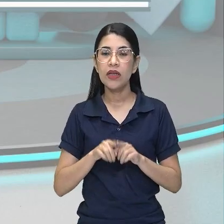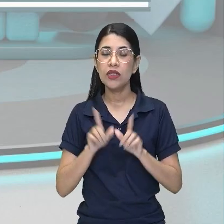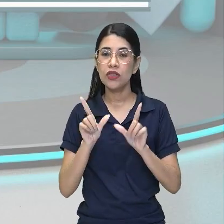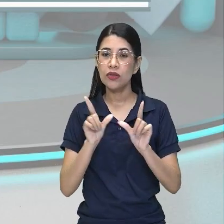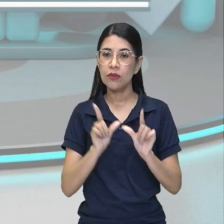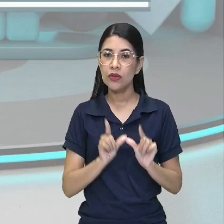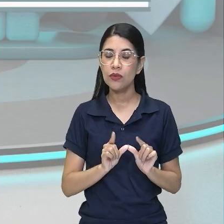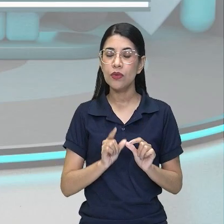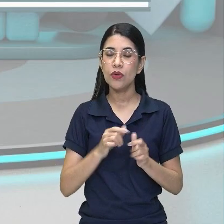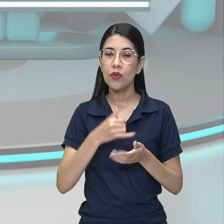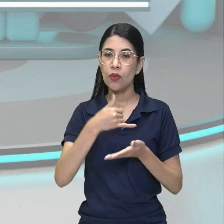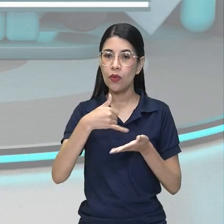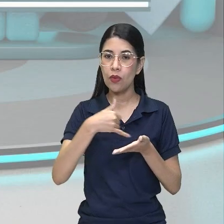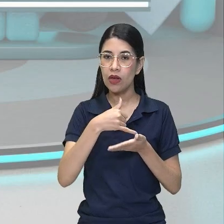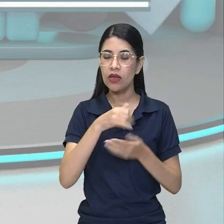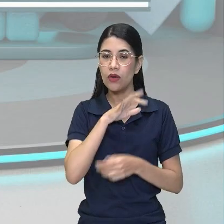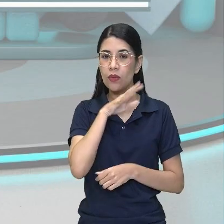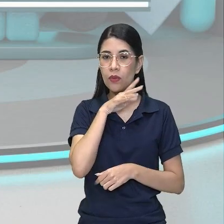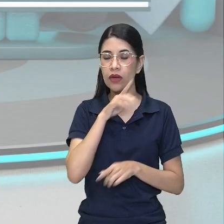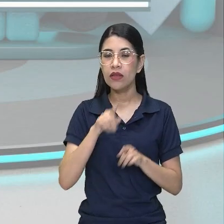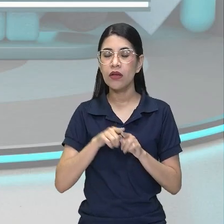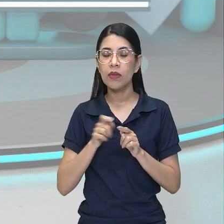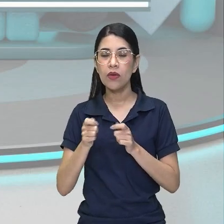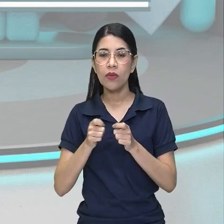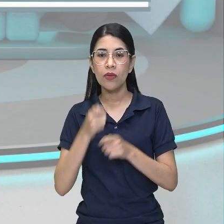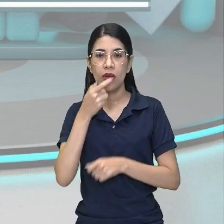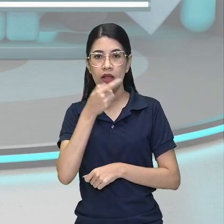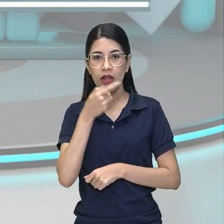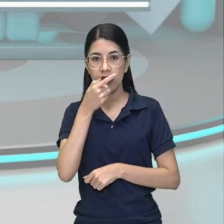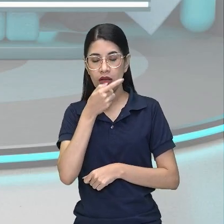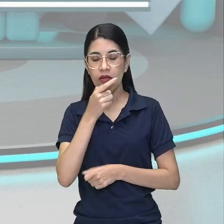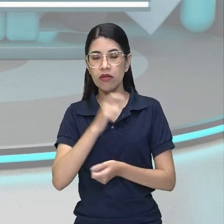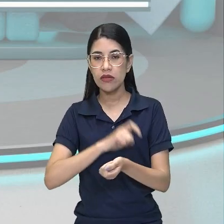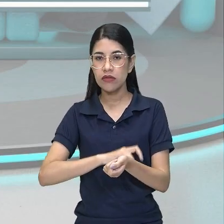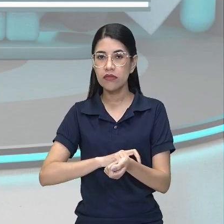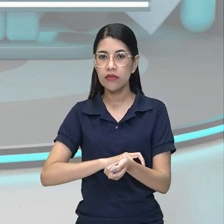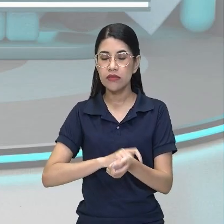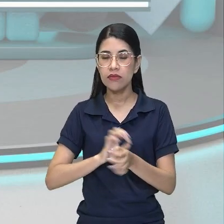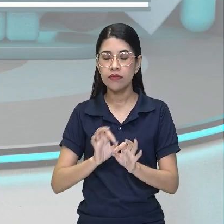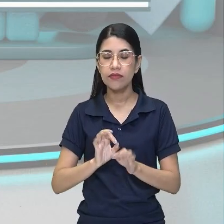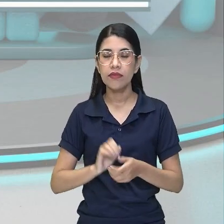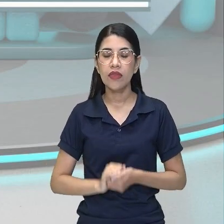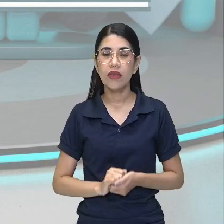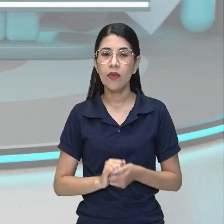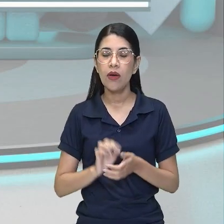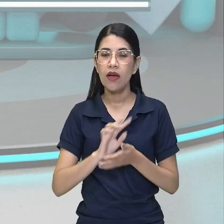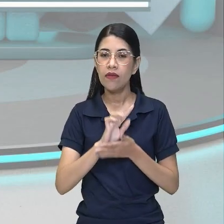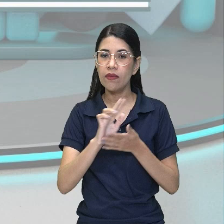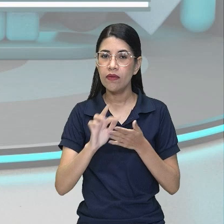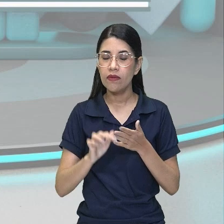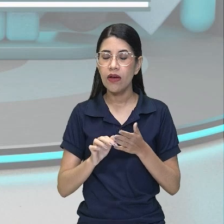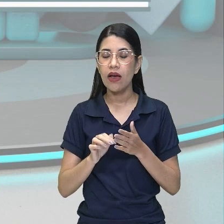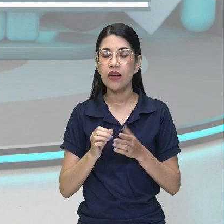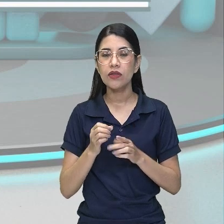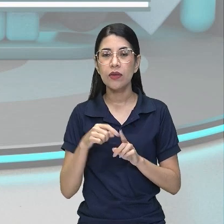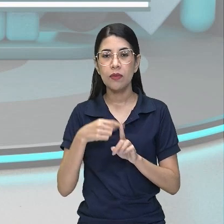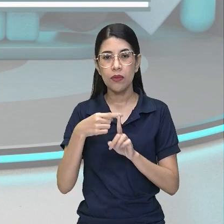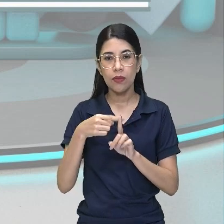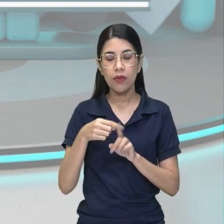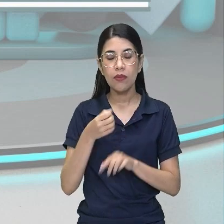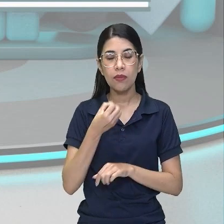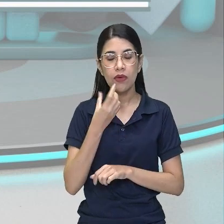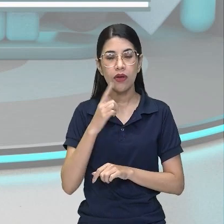colesterol ruim, né? E controle também da glicose no sangue. Então, esses são alguns dos benefícios que são